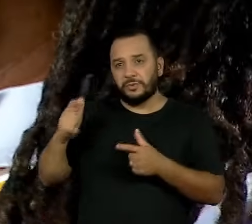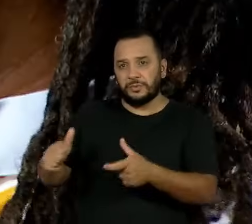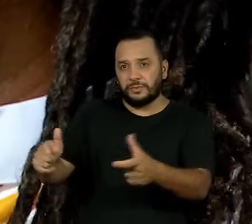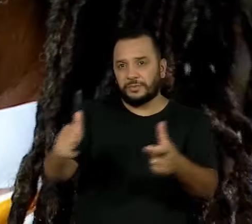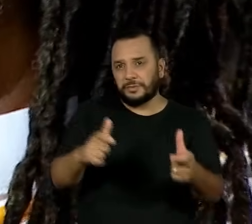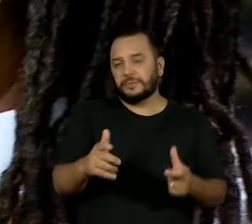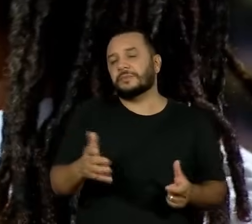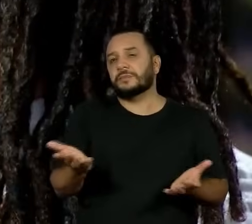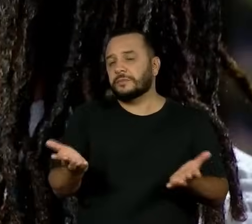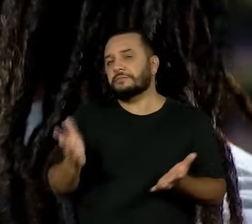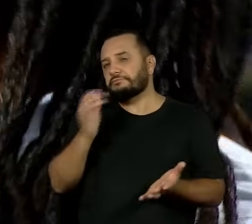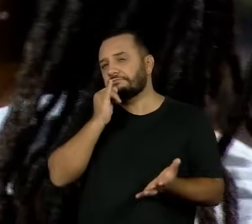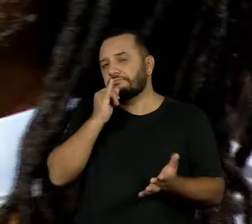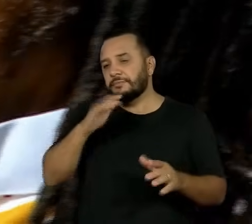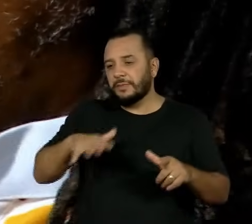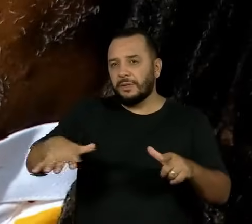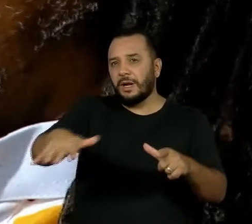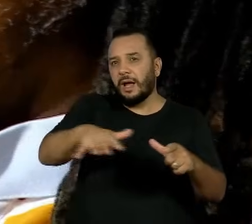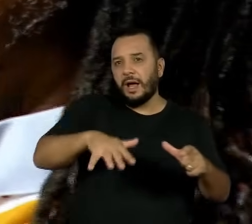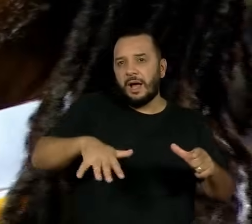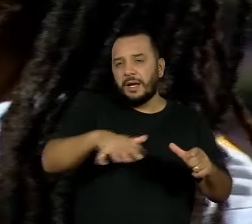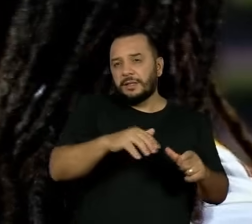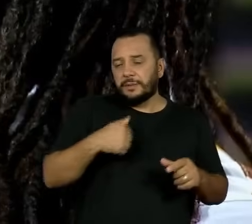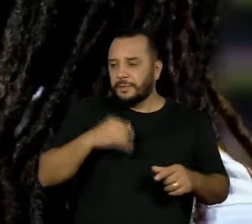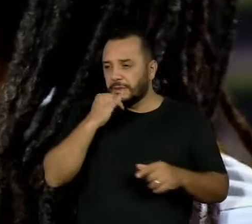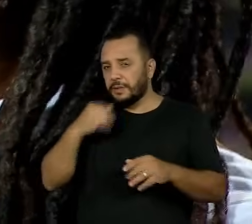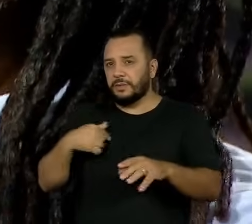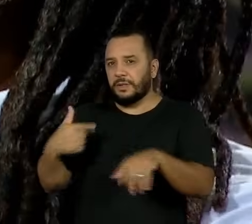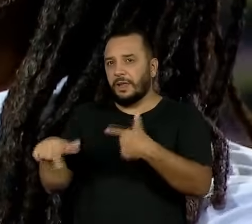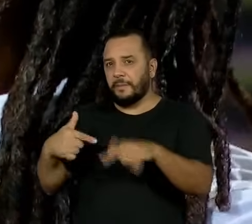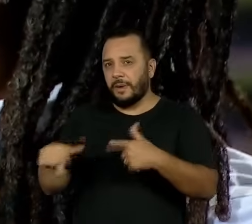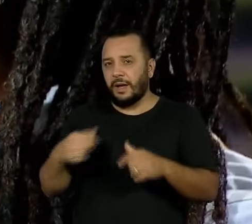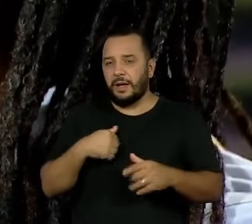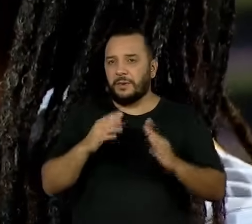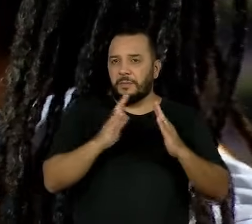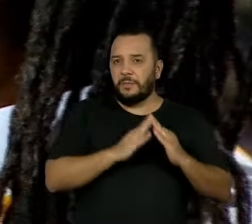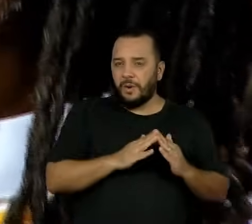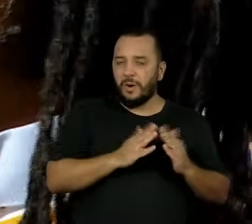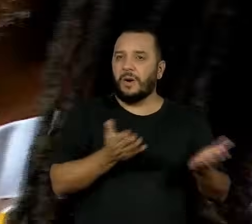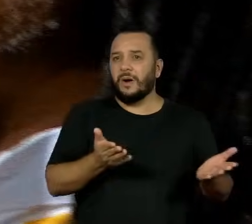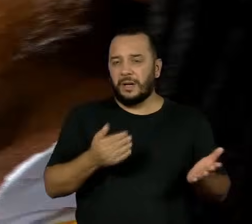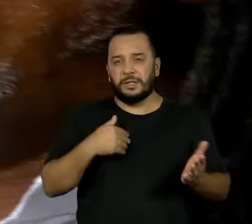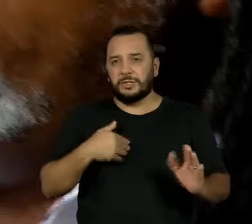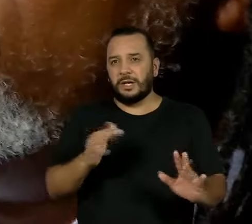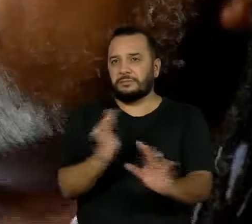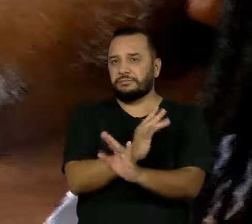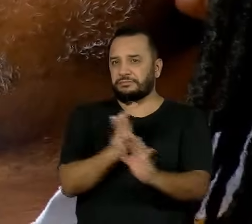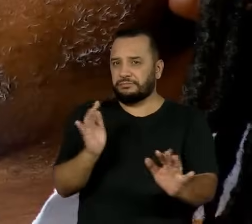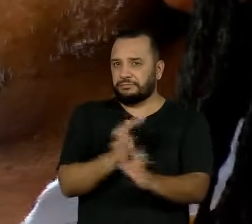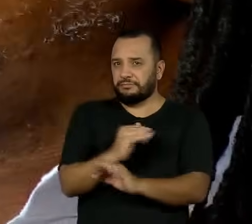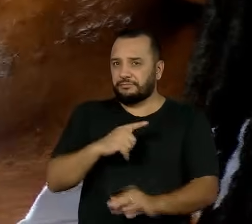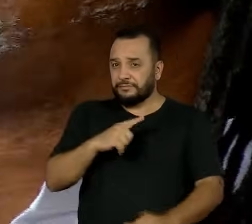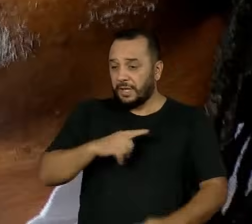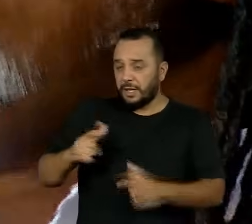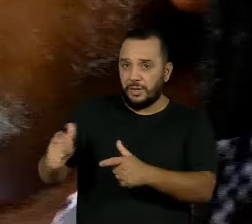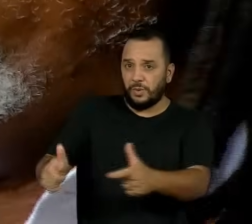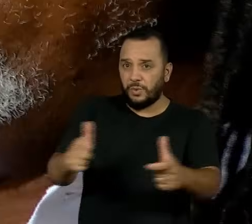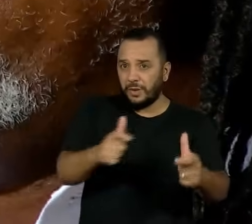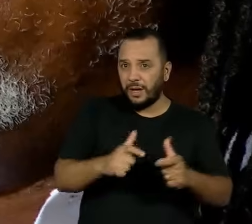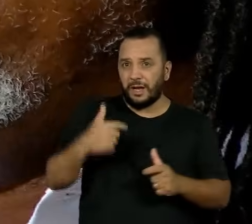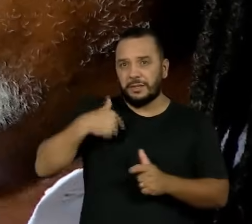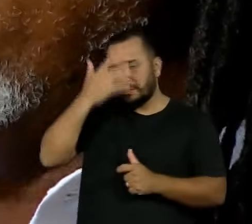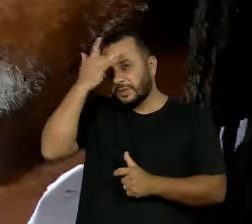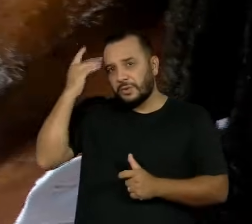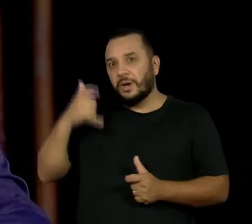que é o território nosso? É só onde a gente trabalha, onde a gente mora, onde a gente circula. Então, há territórios onde as pessoas envelhecem muito